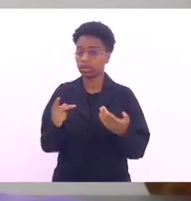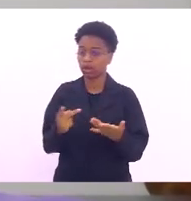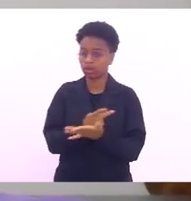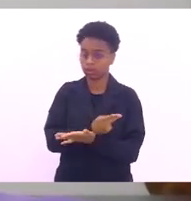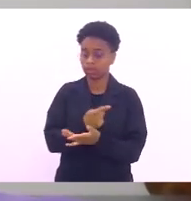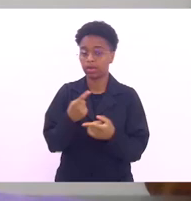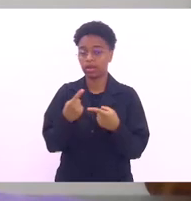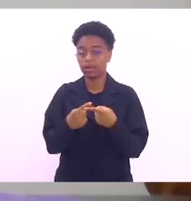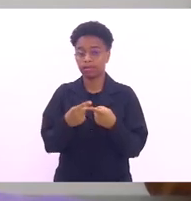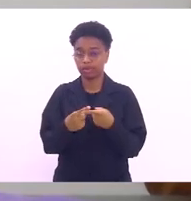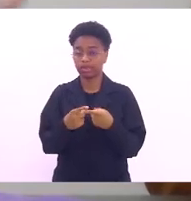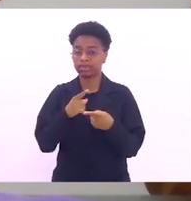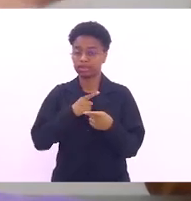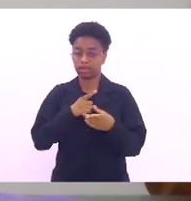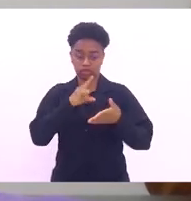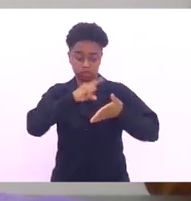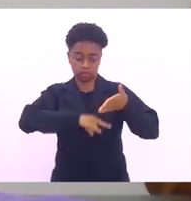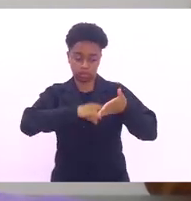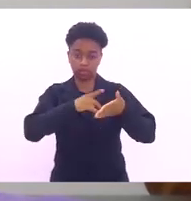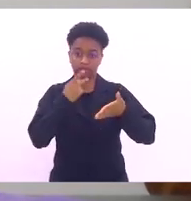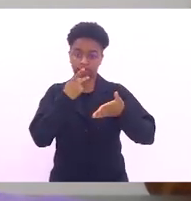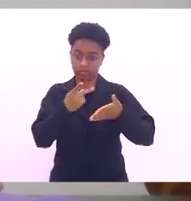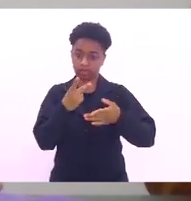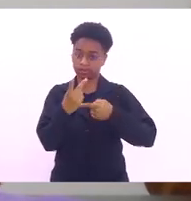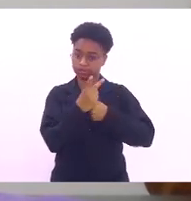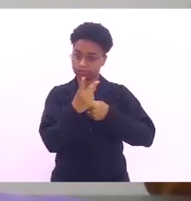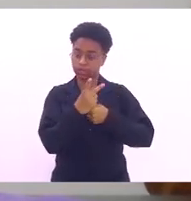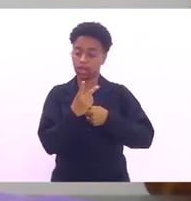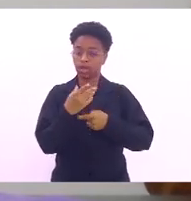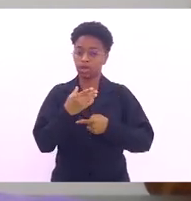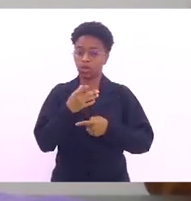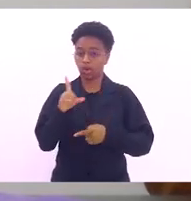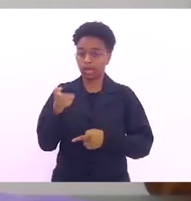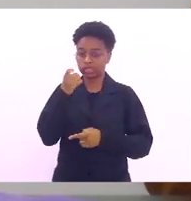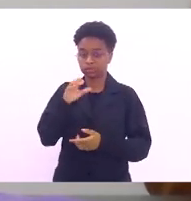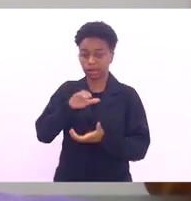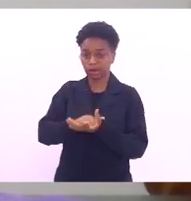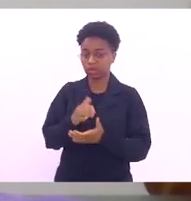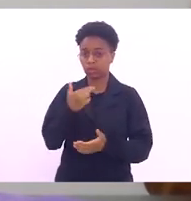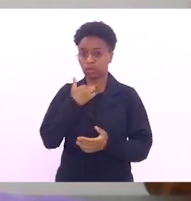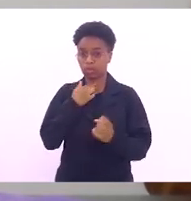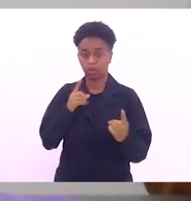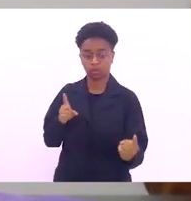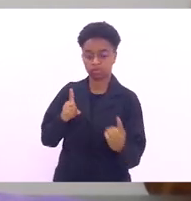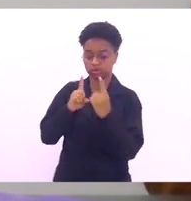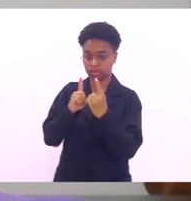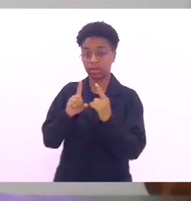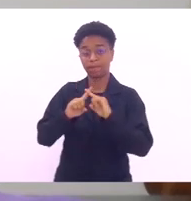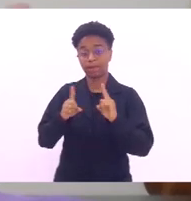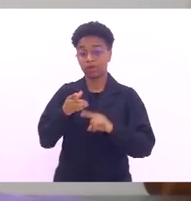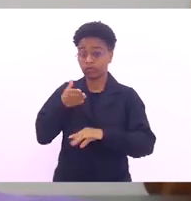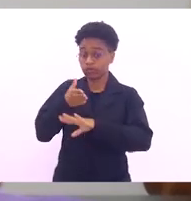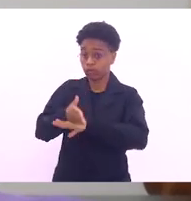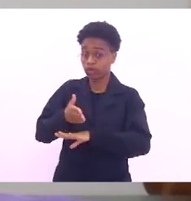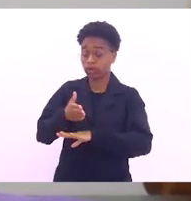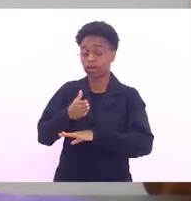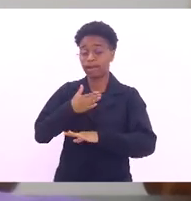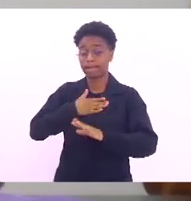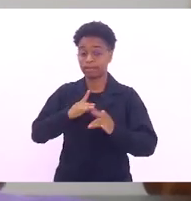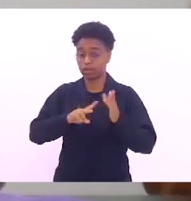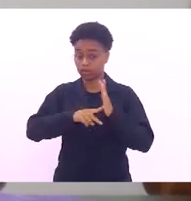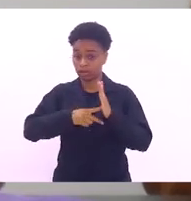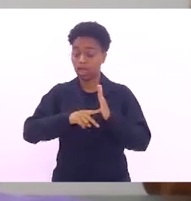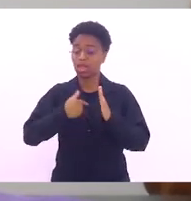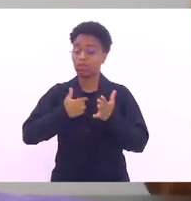que na minha medida protetiva dizia que meu ex-marido não podia se aproximar de mim e ele esteve no meu no meu condomínio e eu queria fazer uma